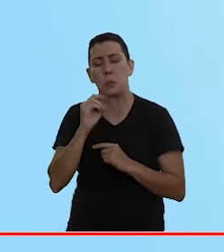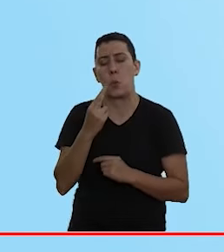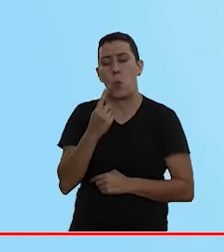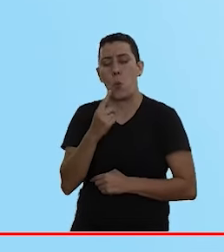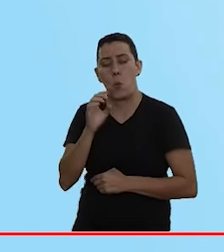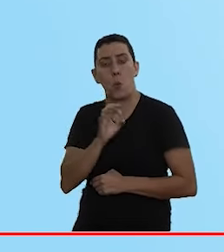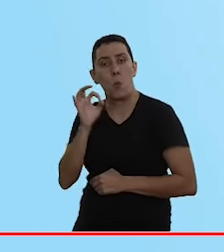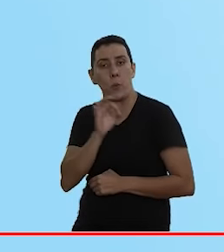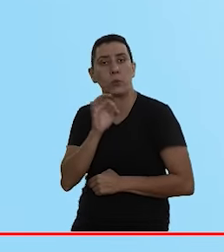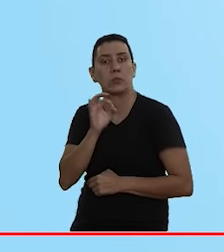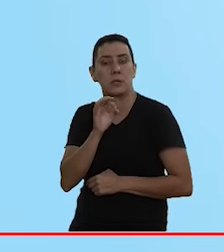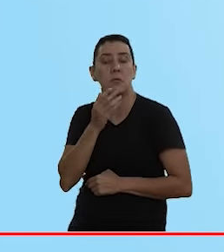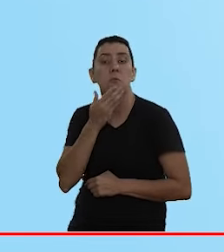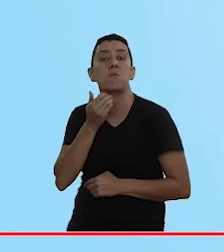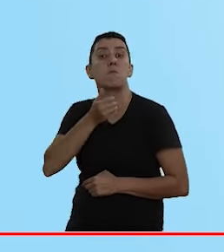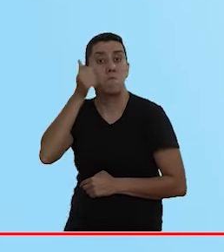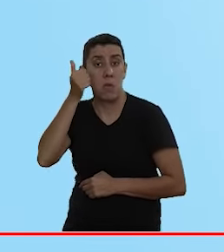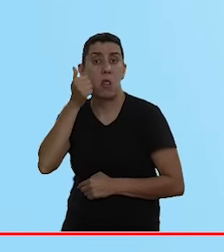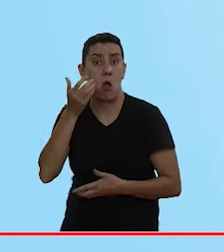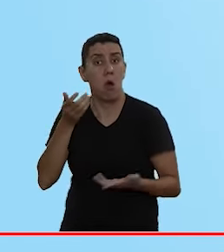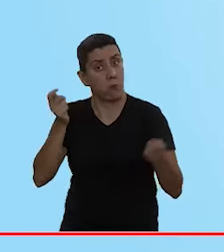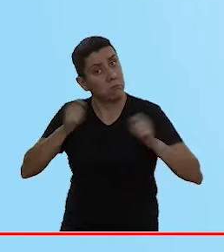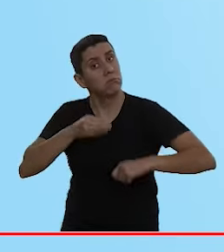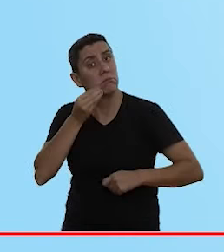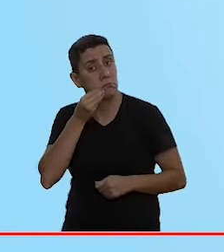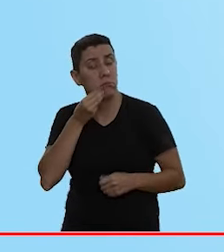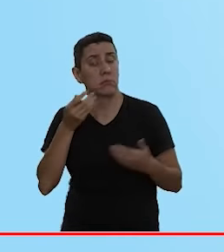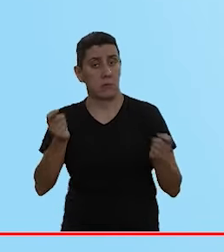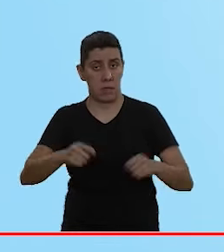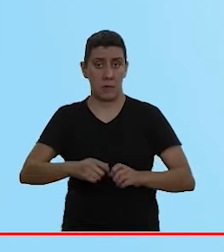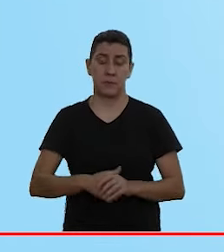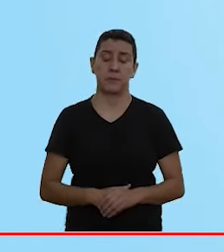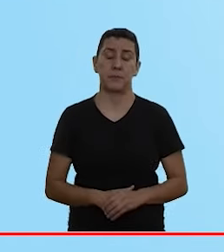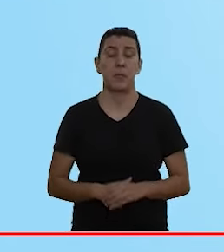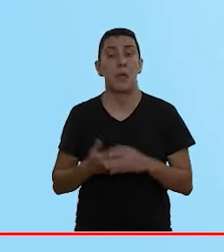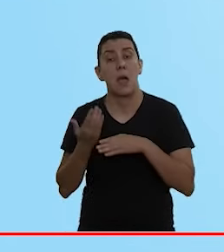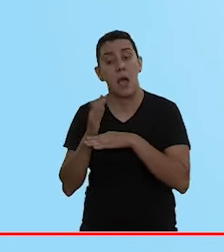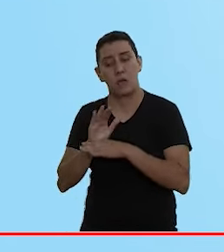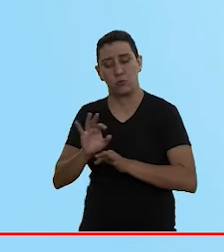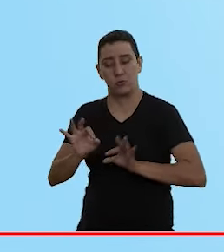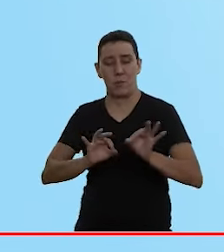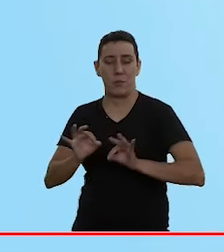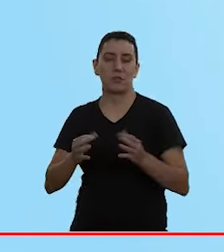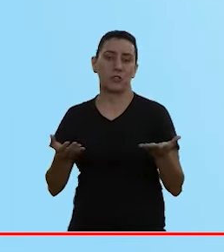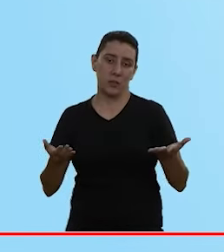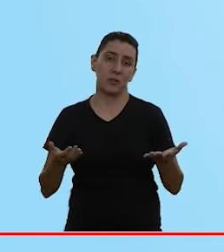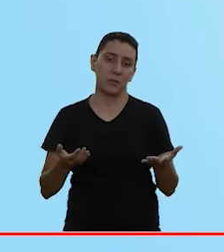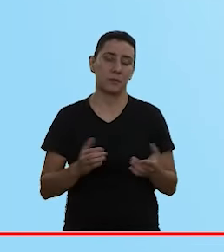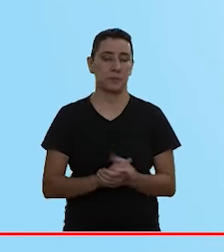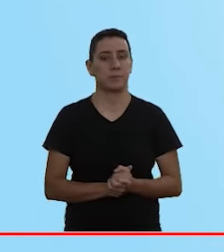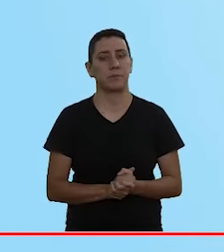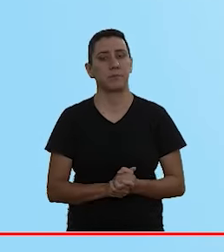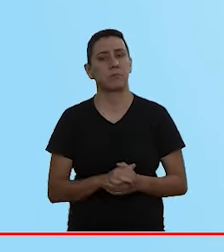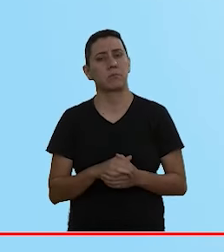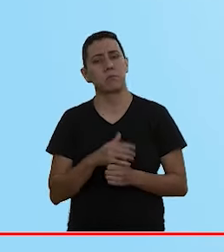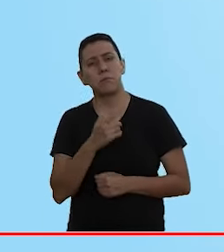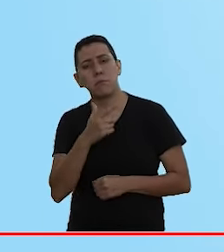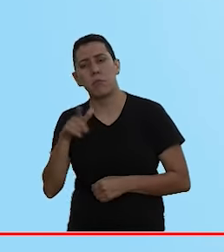otimização que traz mais energia para a planta e utility scale. A gente consegue observar aqui, por